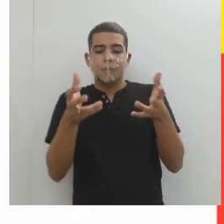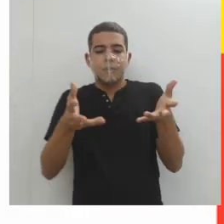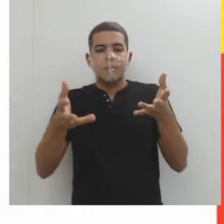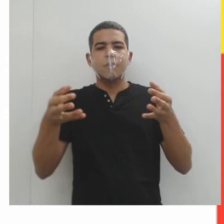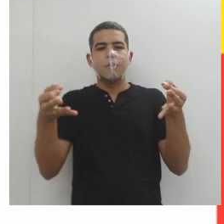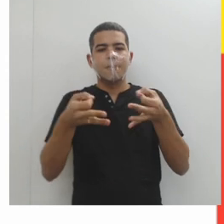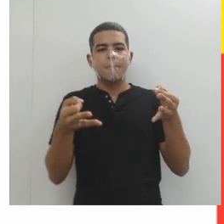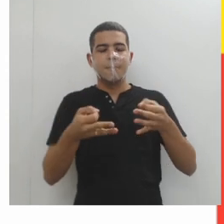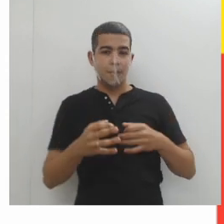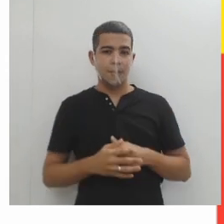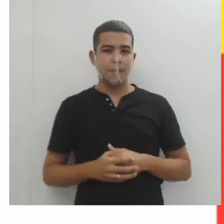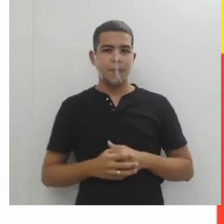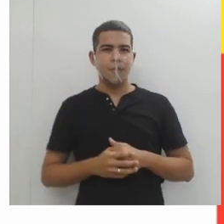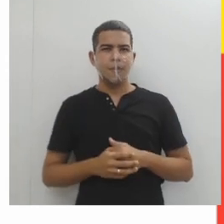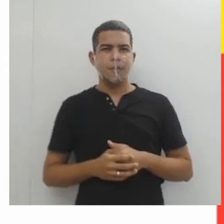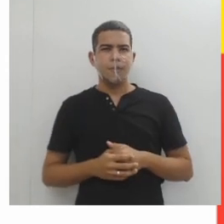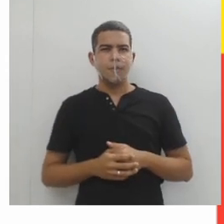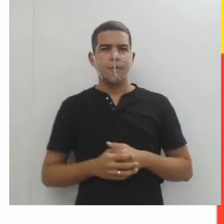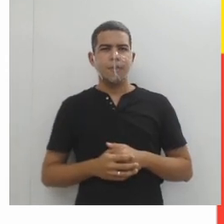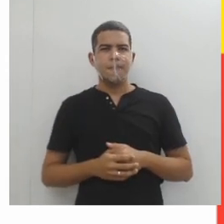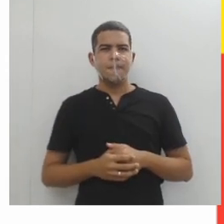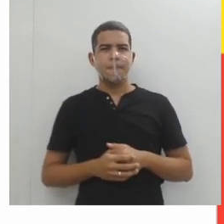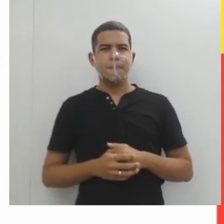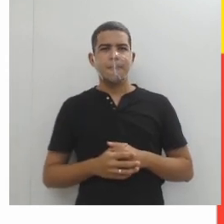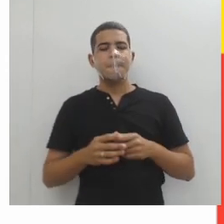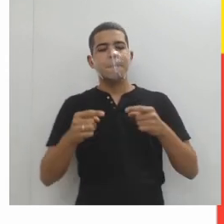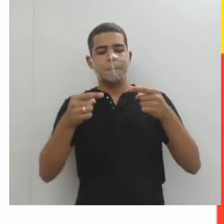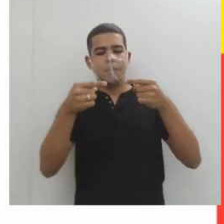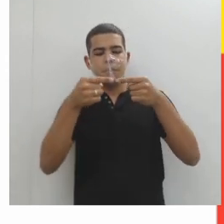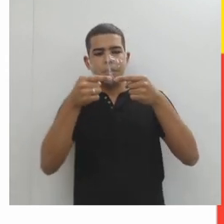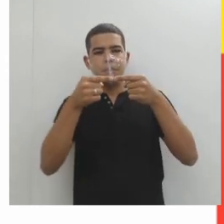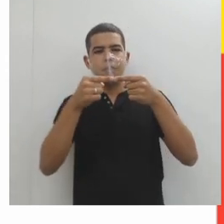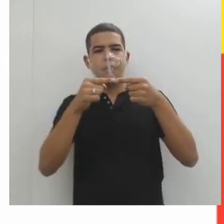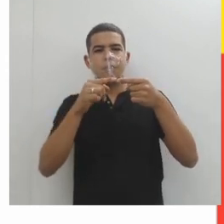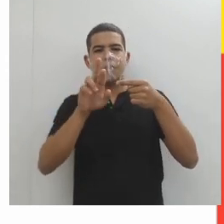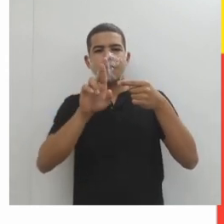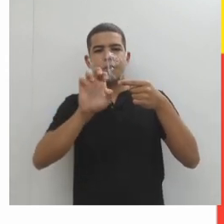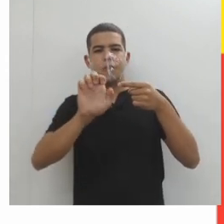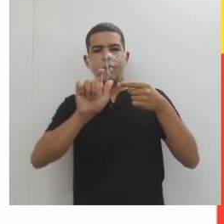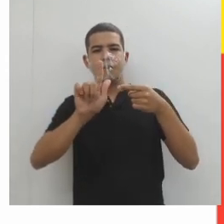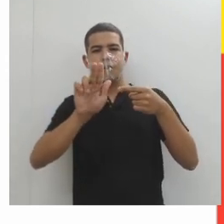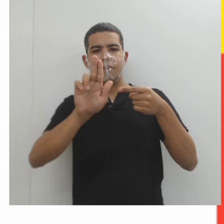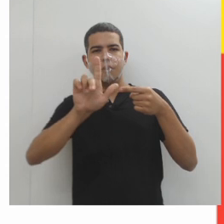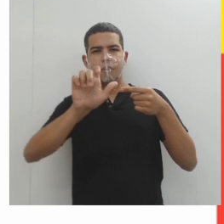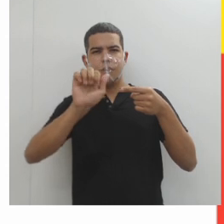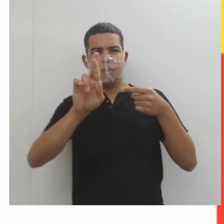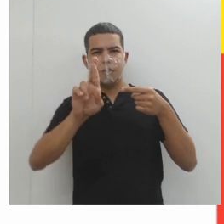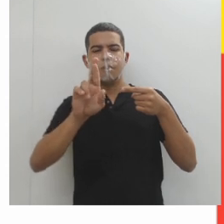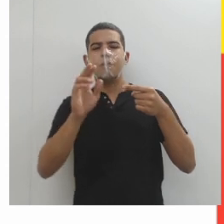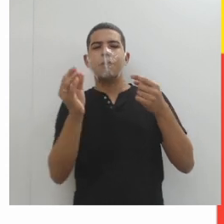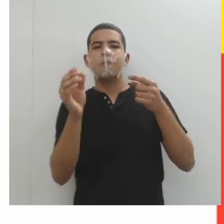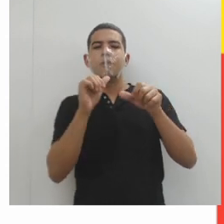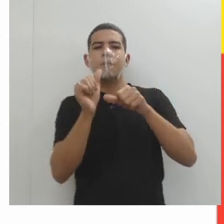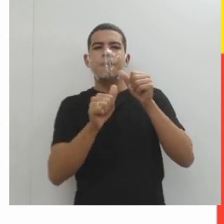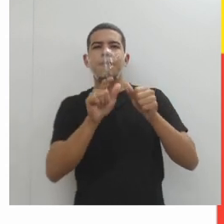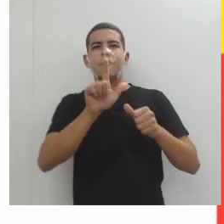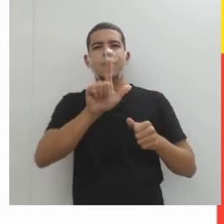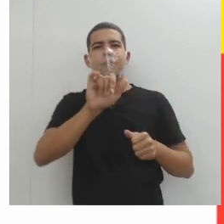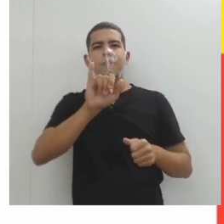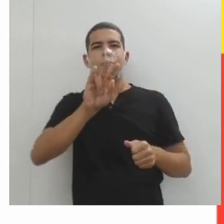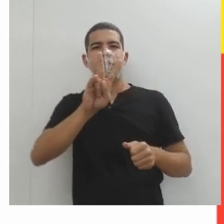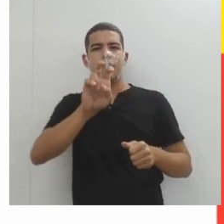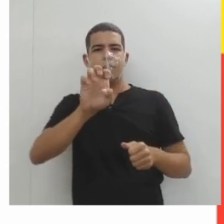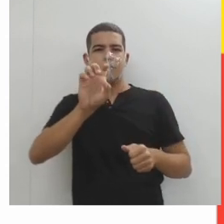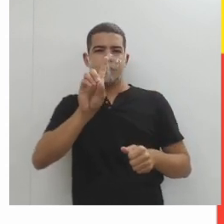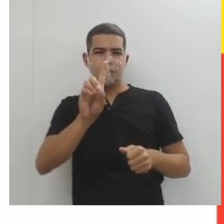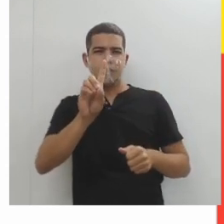É um verbo regular, então vai terminar em D. E aí eu vou precisar do verbo auxiliar referente a esse sujeito, a Susan, que é ela. E